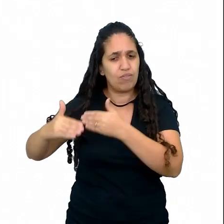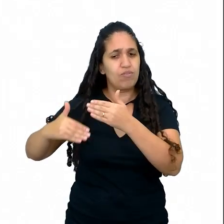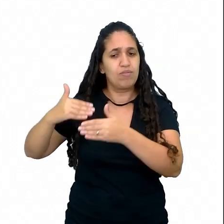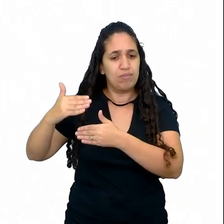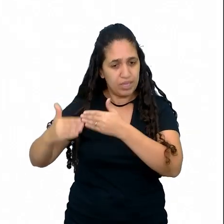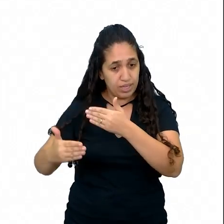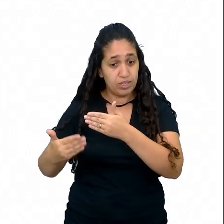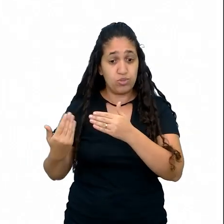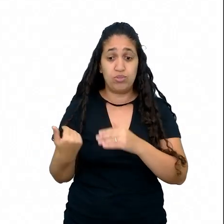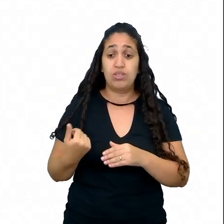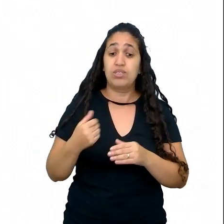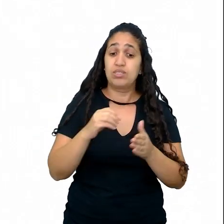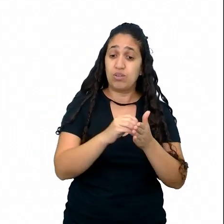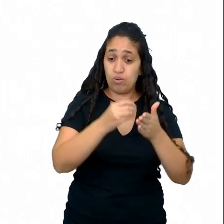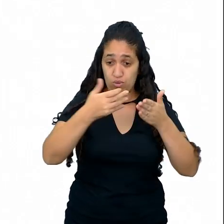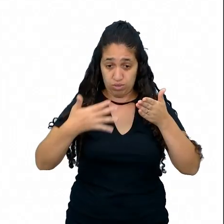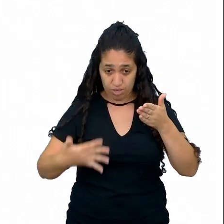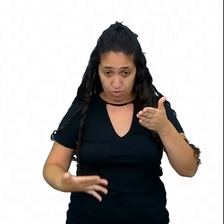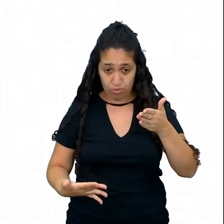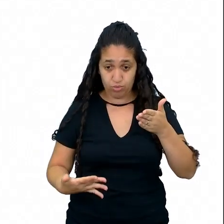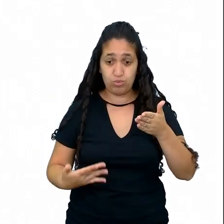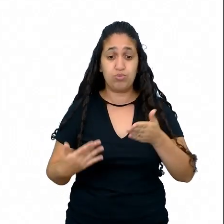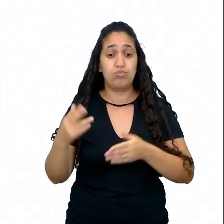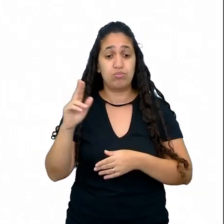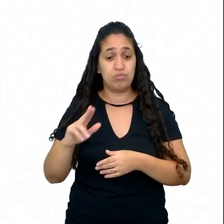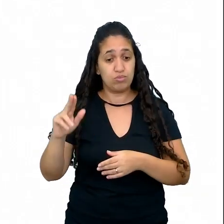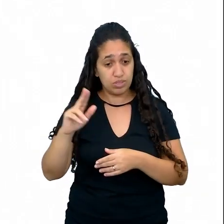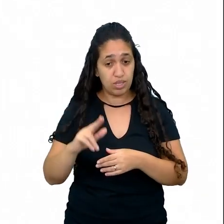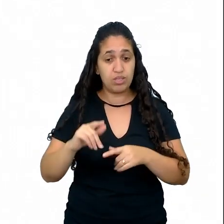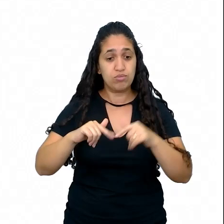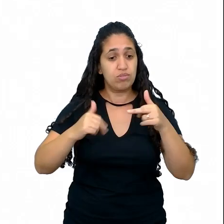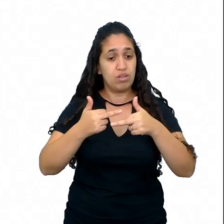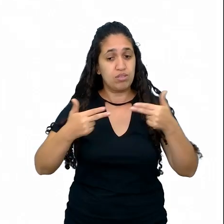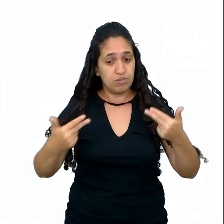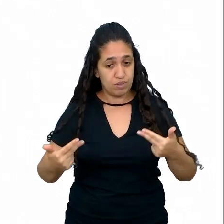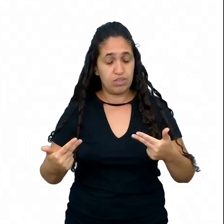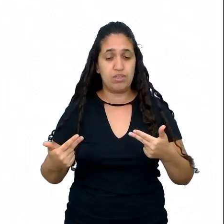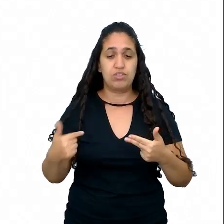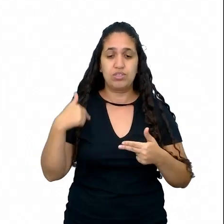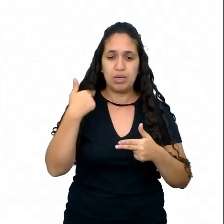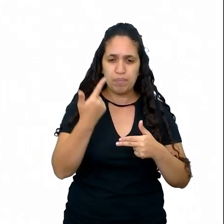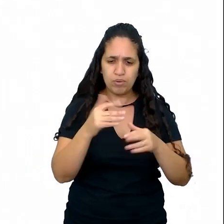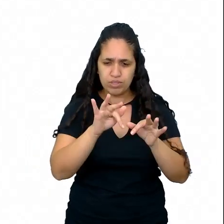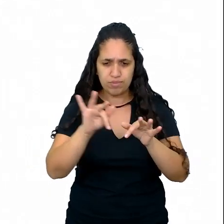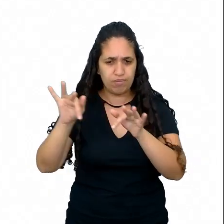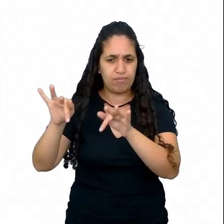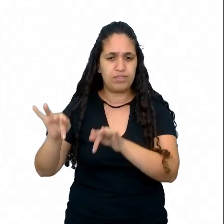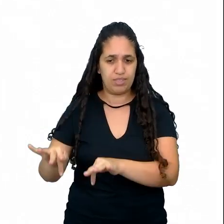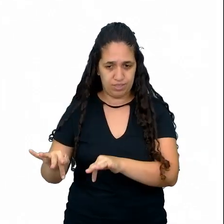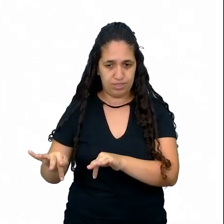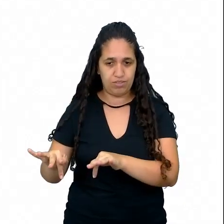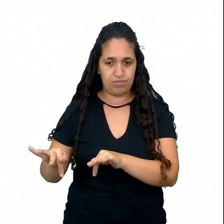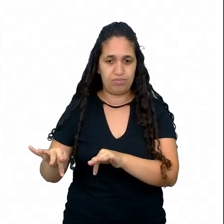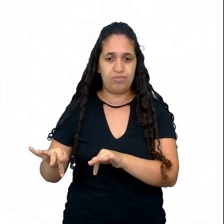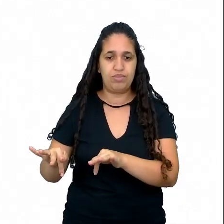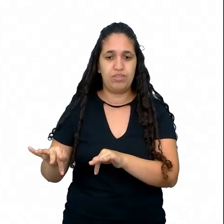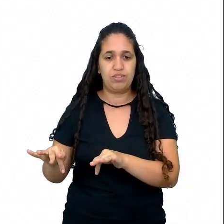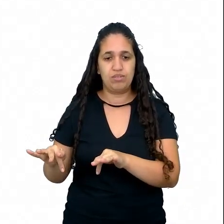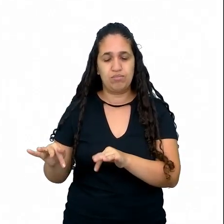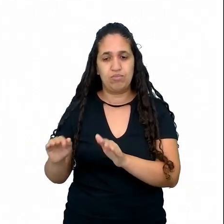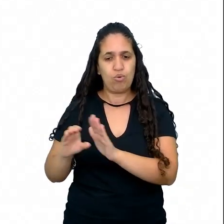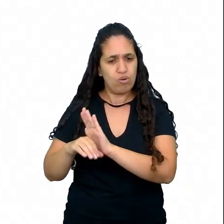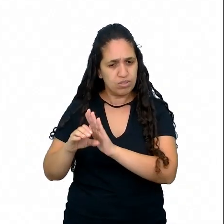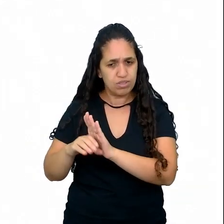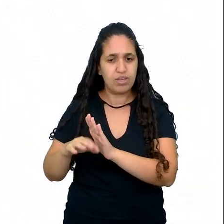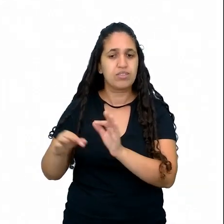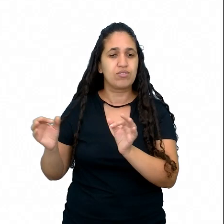esse conteúdo, utilizando aquilo que ele já traz para mim de ferramenta, e aí eu vou para a fase final, que é finalizando, onde a gente vai fechar o conceito para